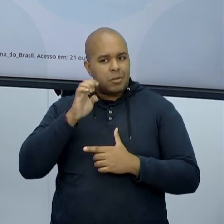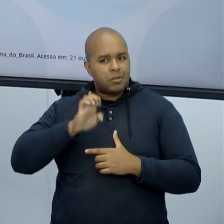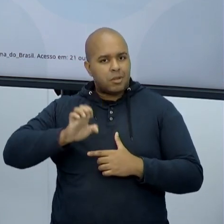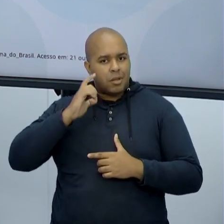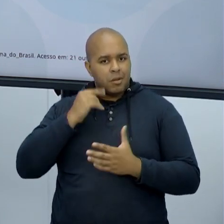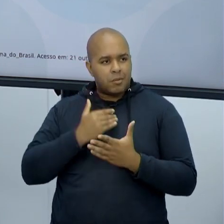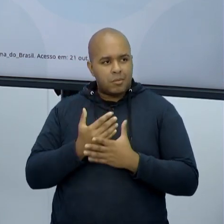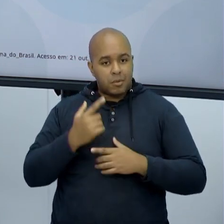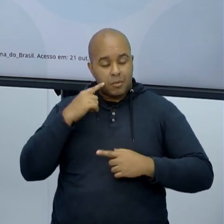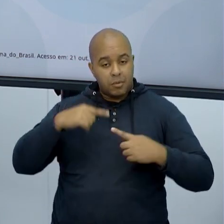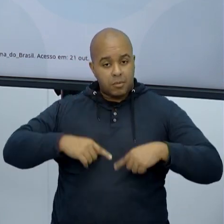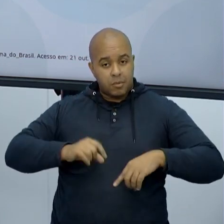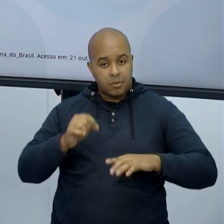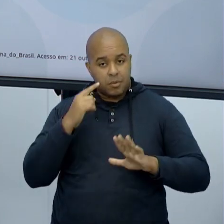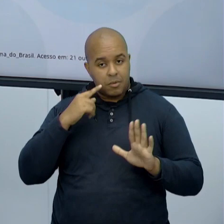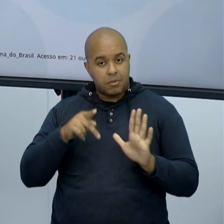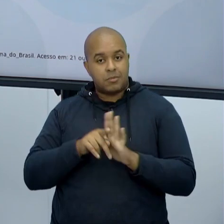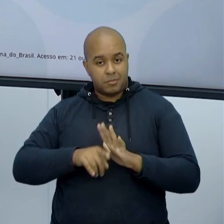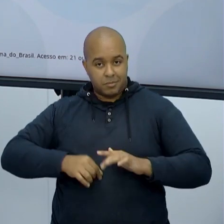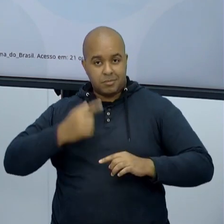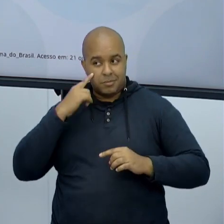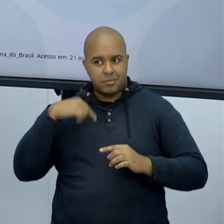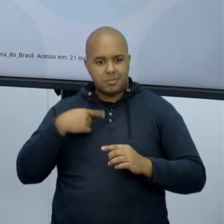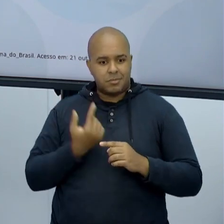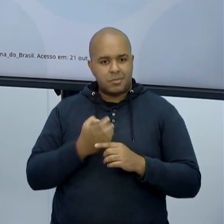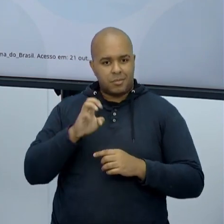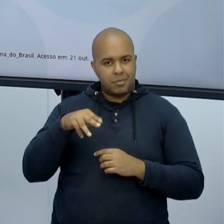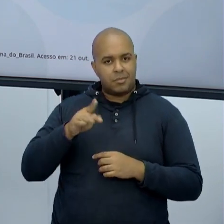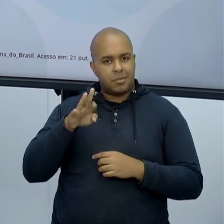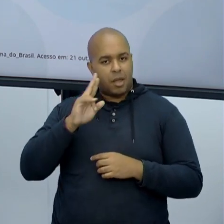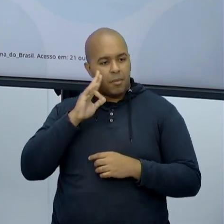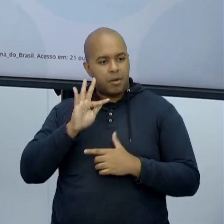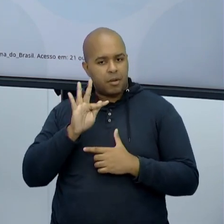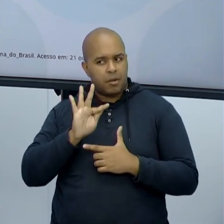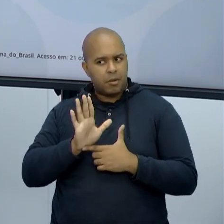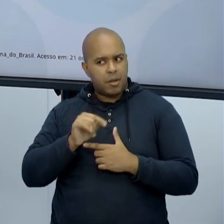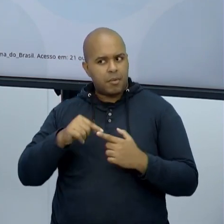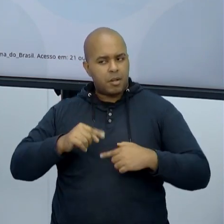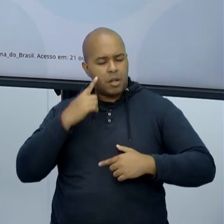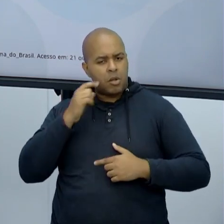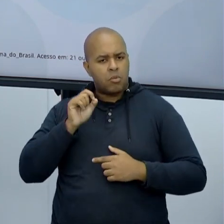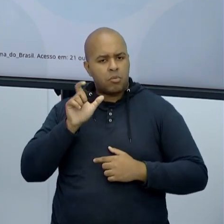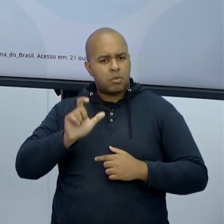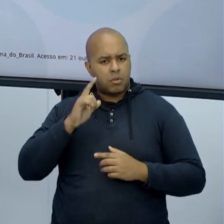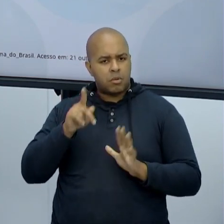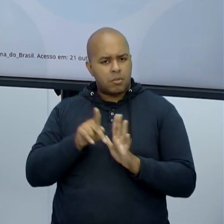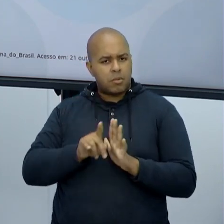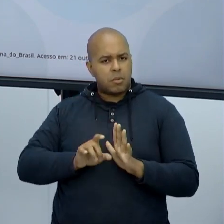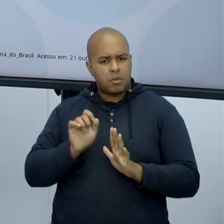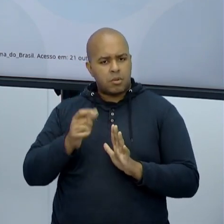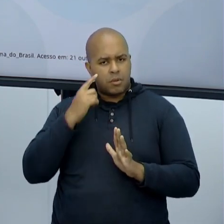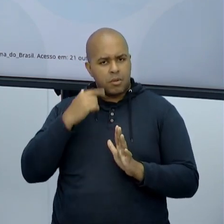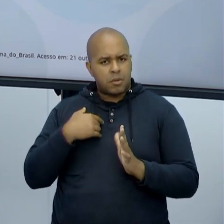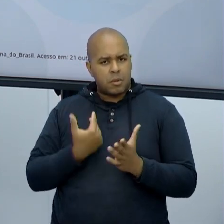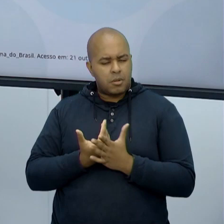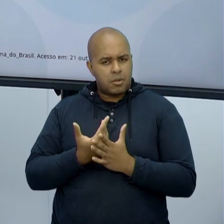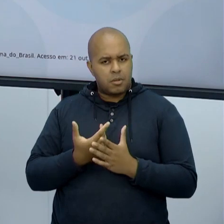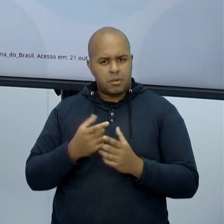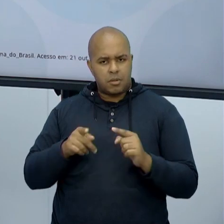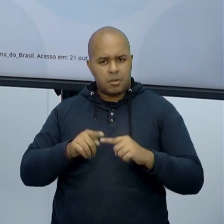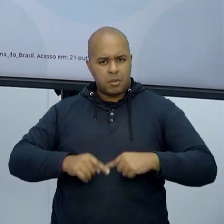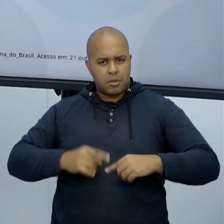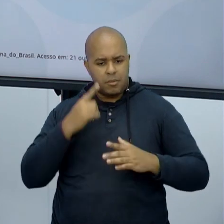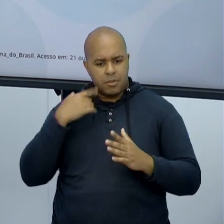vamos interferir ali, criou a Embrafilme e aí aquela questão de quem recebe financiamento, quem não recebe financiamento e